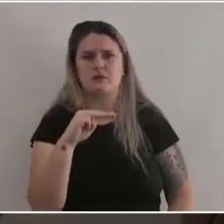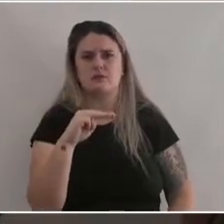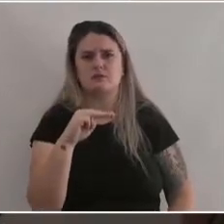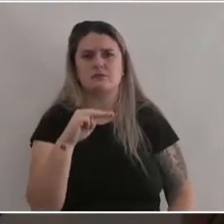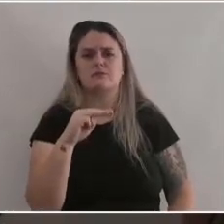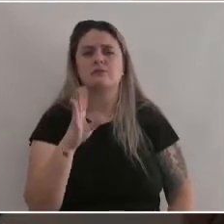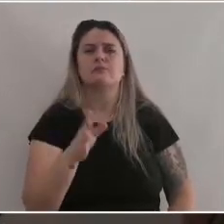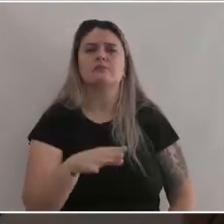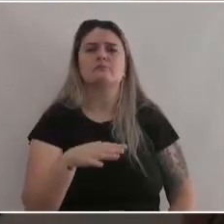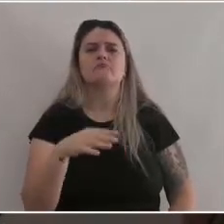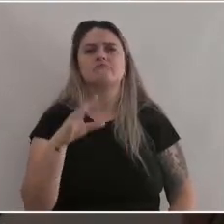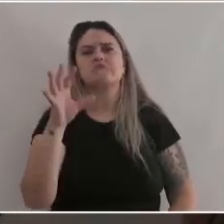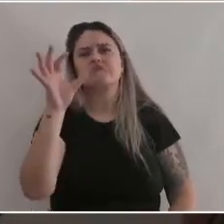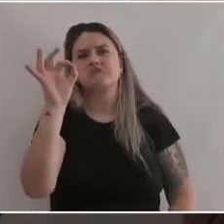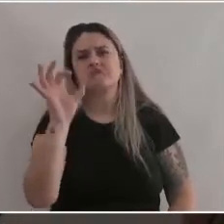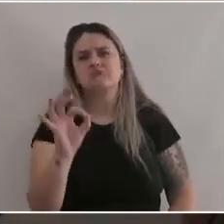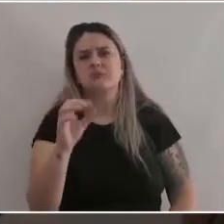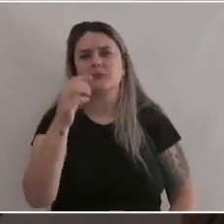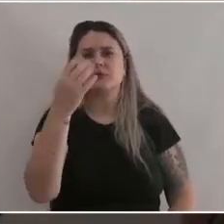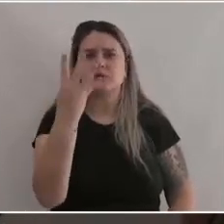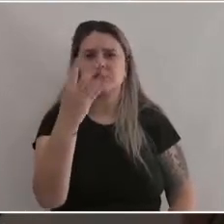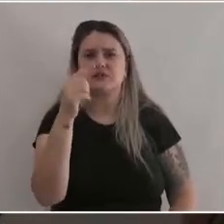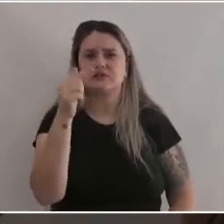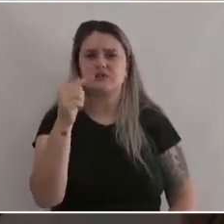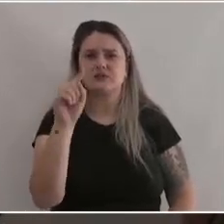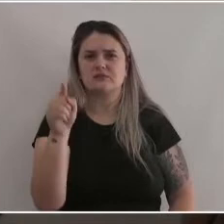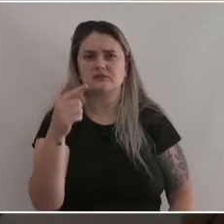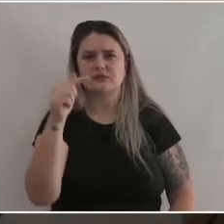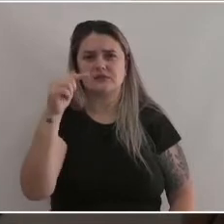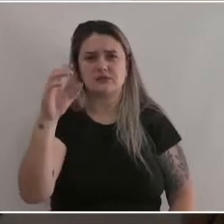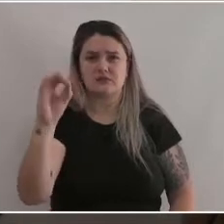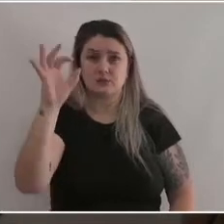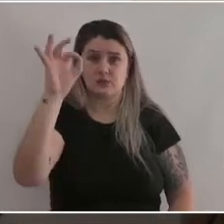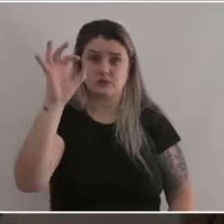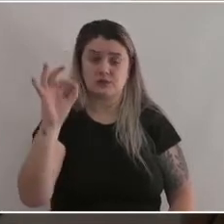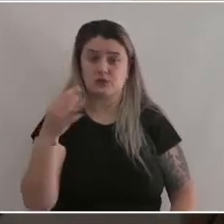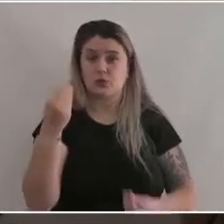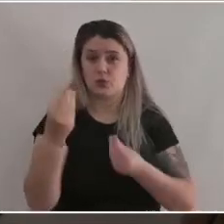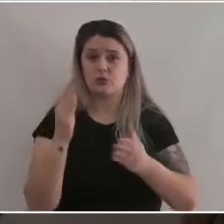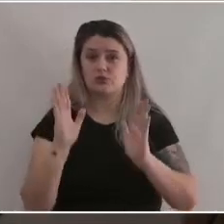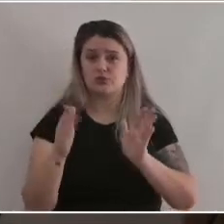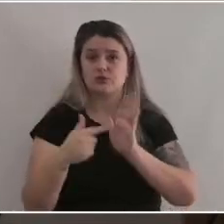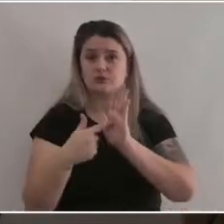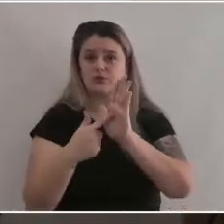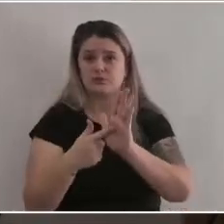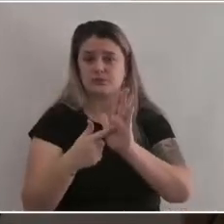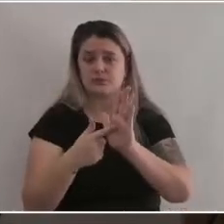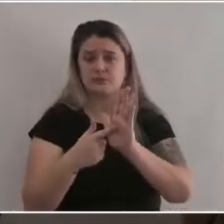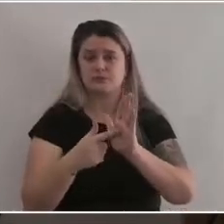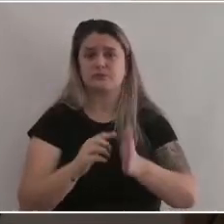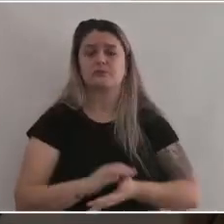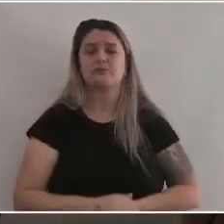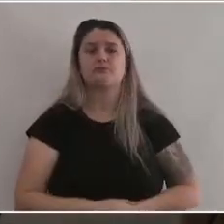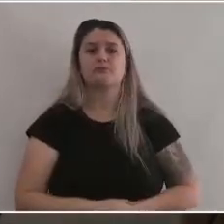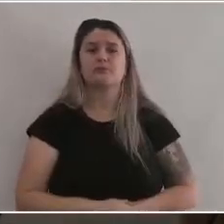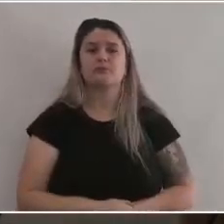79.354.000, o índice 47,70%, como já foi apresentado, e a receita corrente